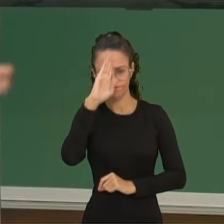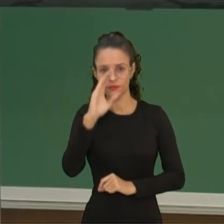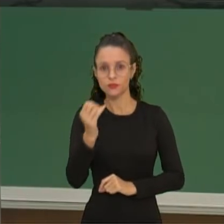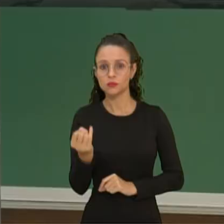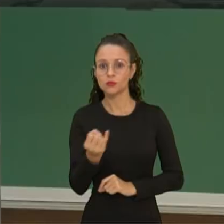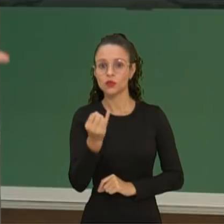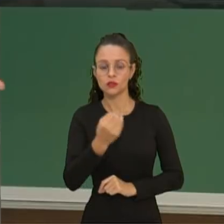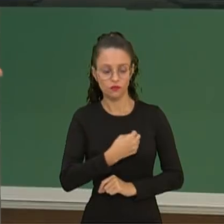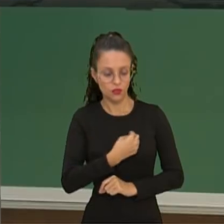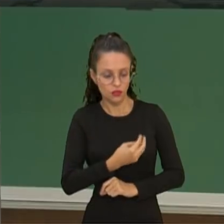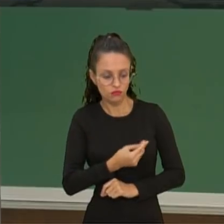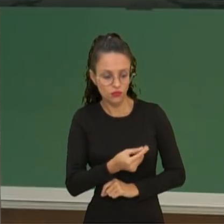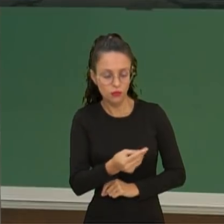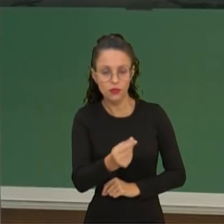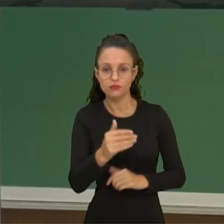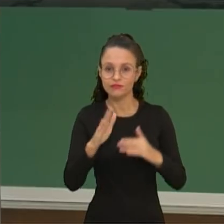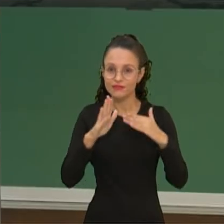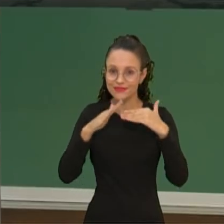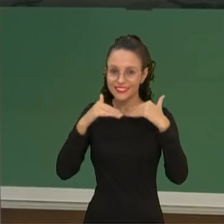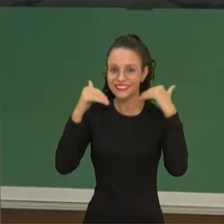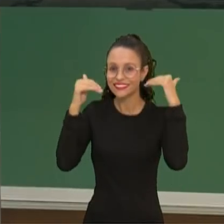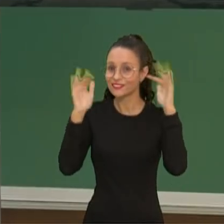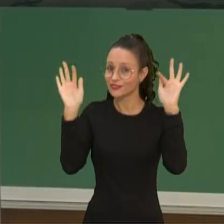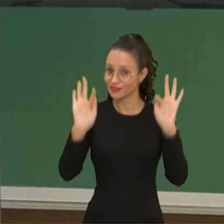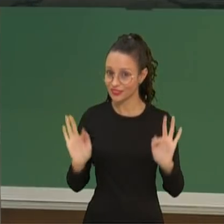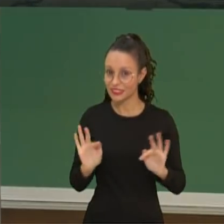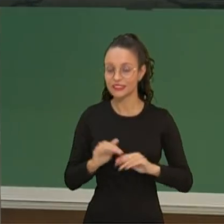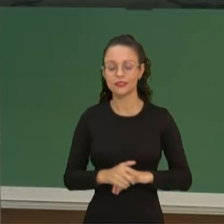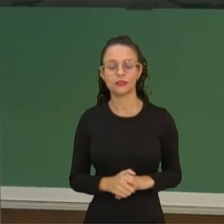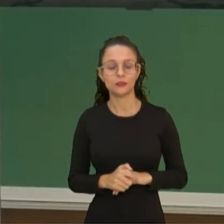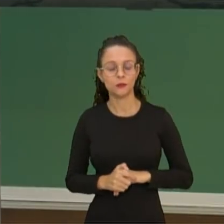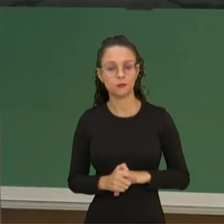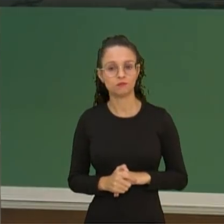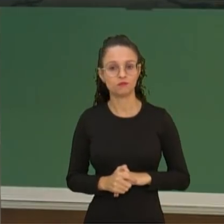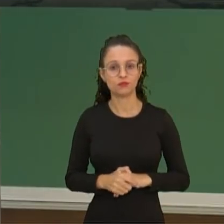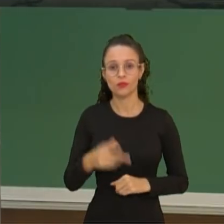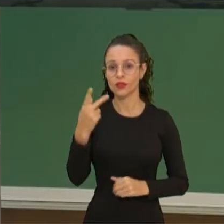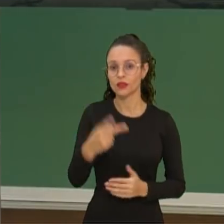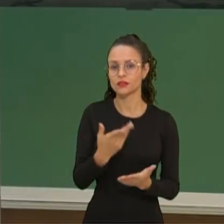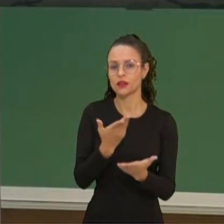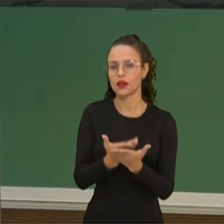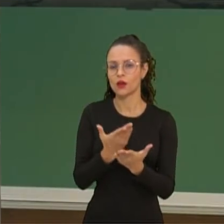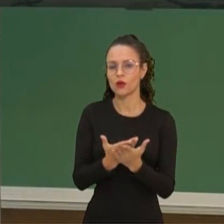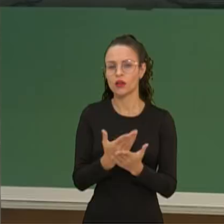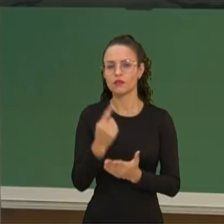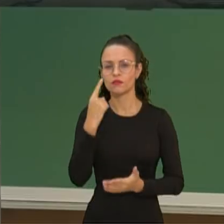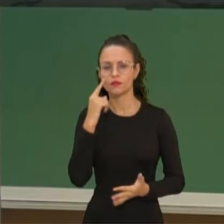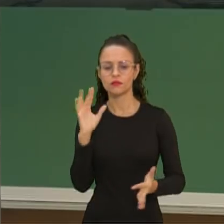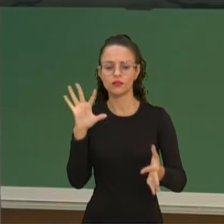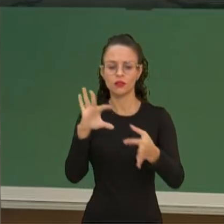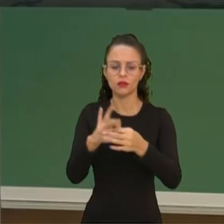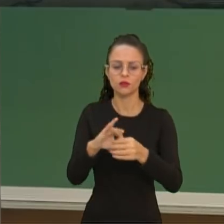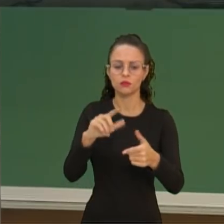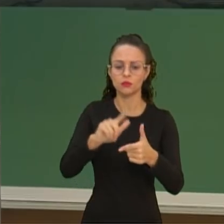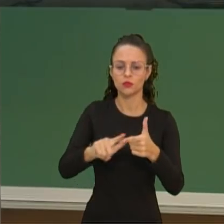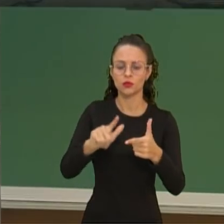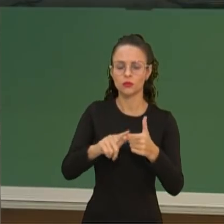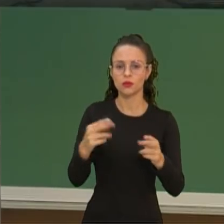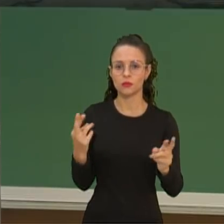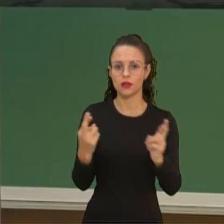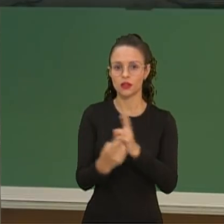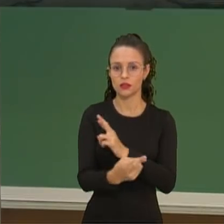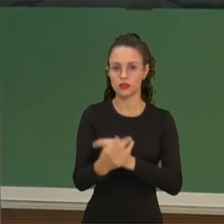longa e uma vida feliz, tá? E o que a gente vai ver nessa aula, quais são os problemas relacionados à alimentação que a gente vai